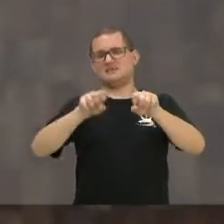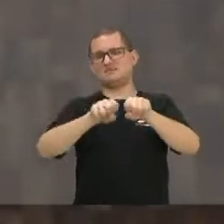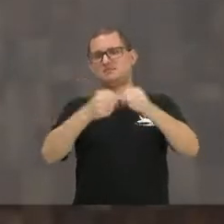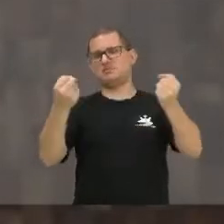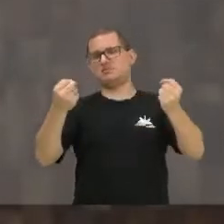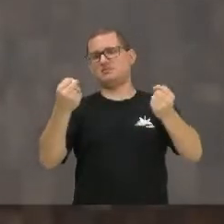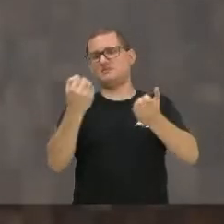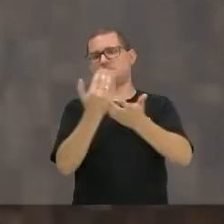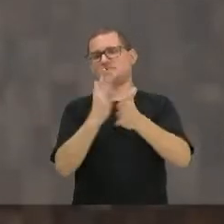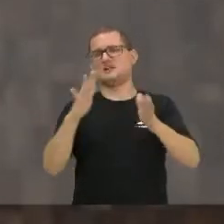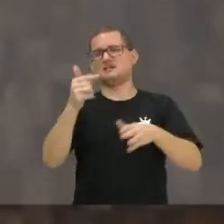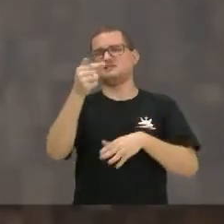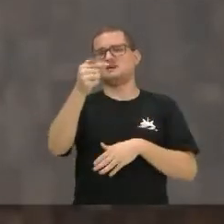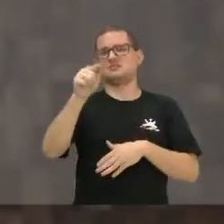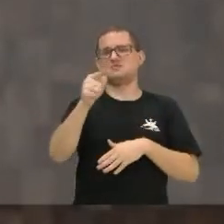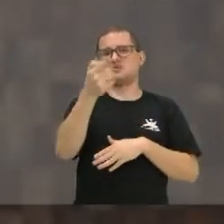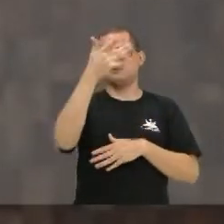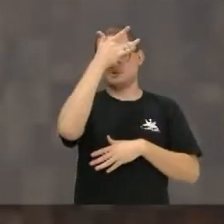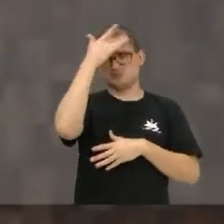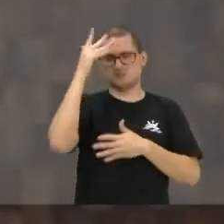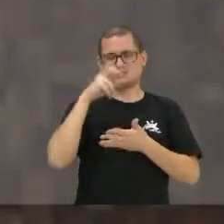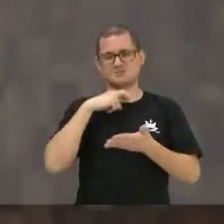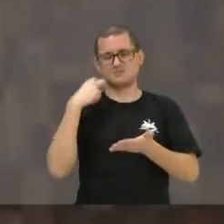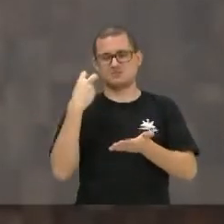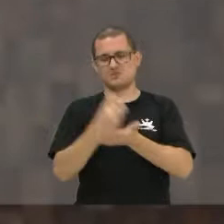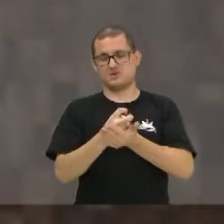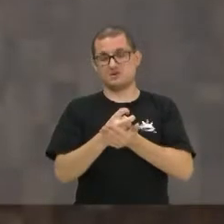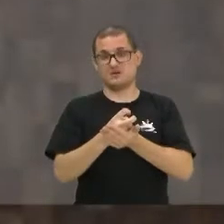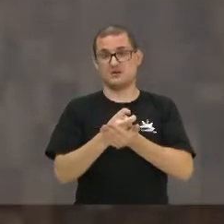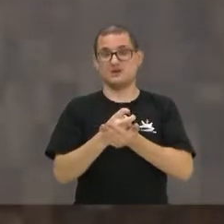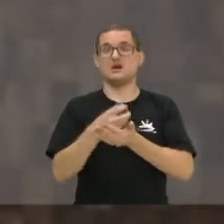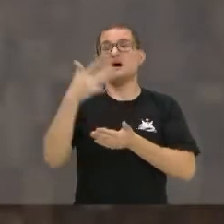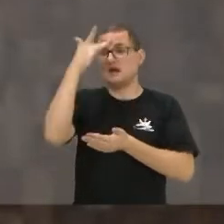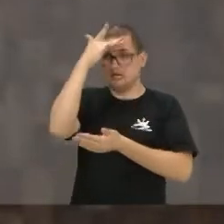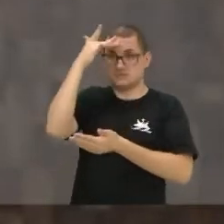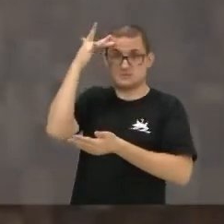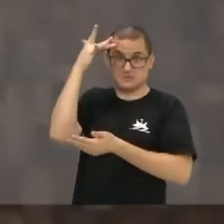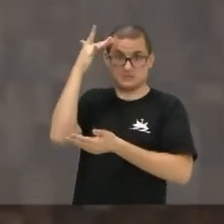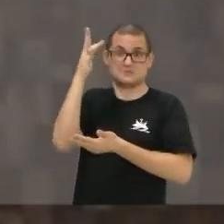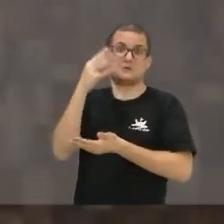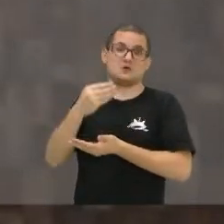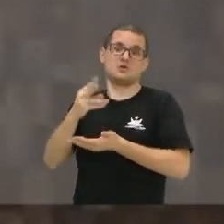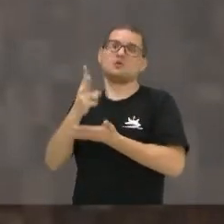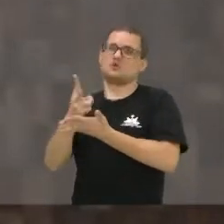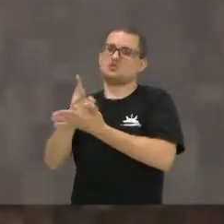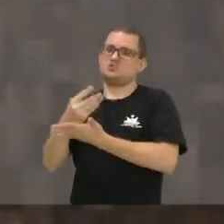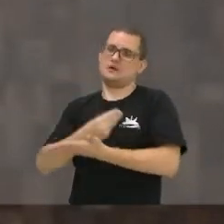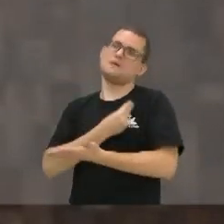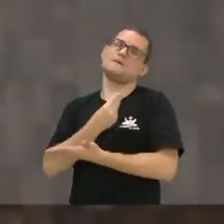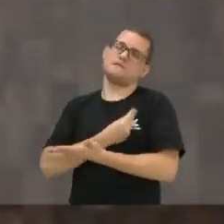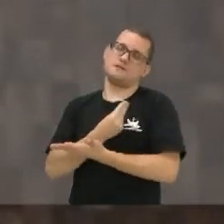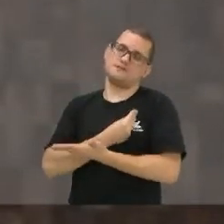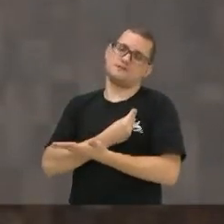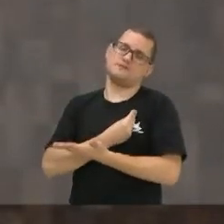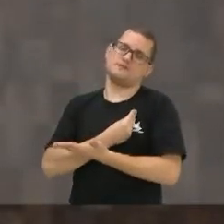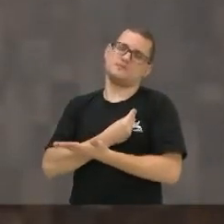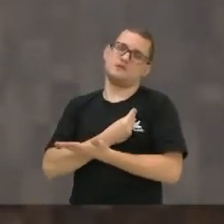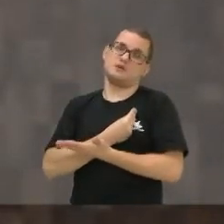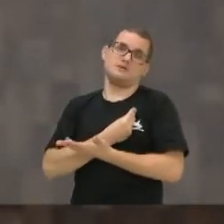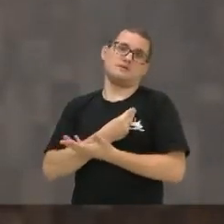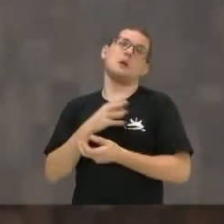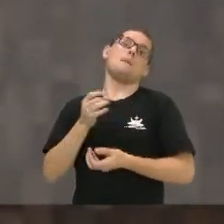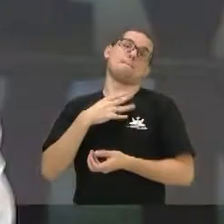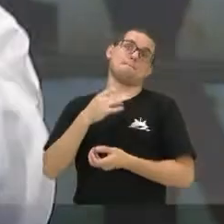sete mil pessoas a catástrofe os sobreviventes ficaram apavorados e deram glória ao deus